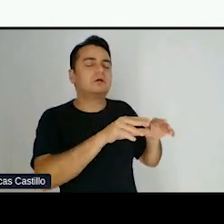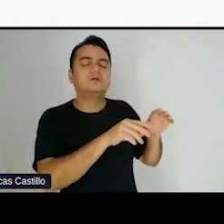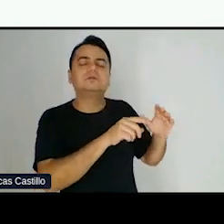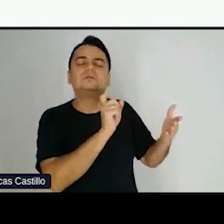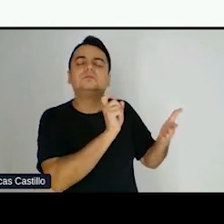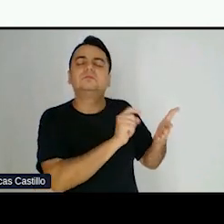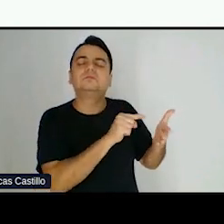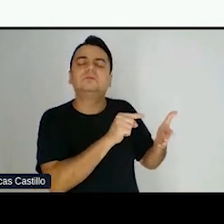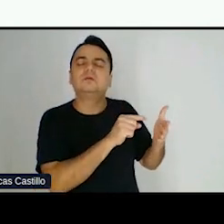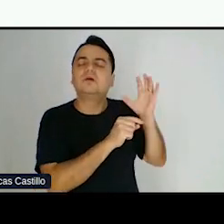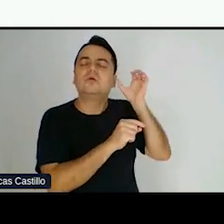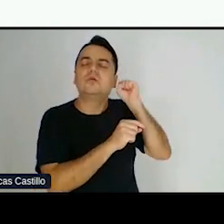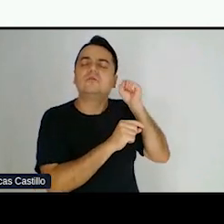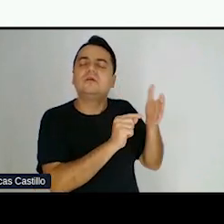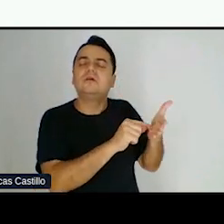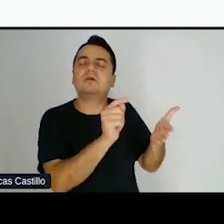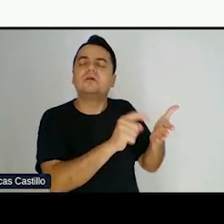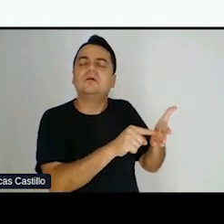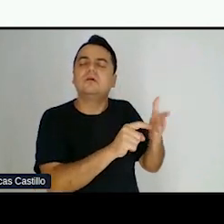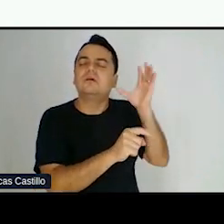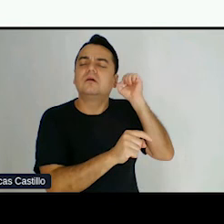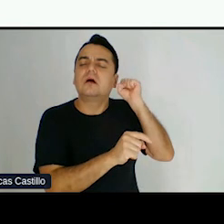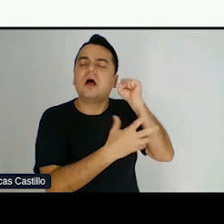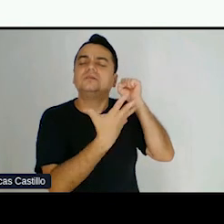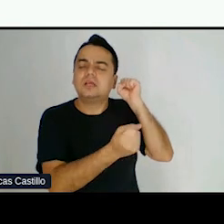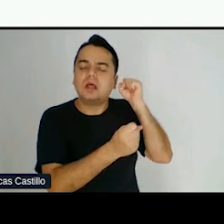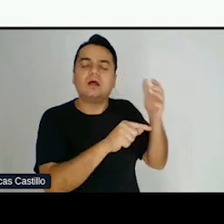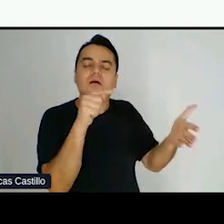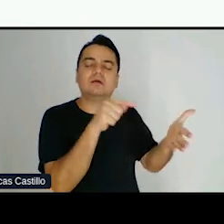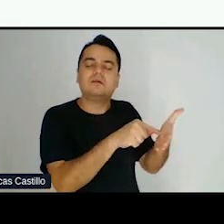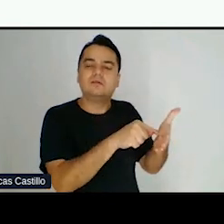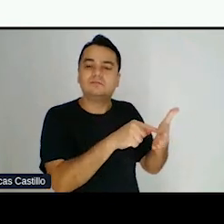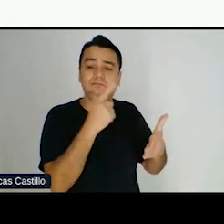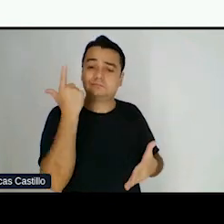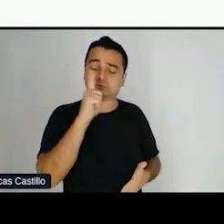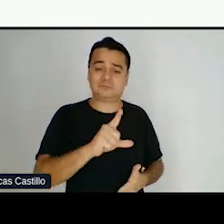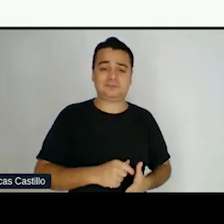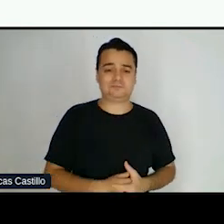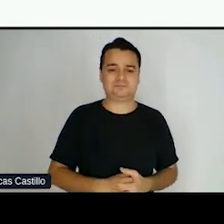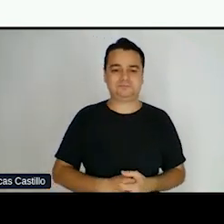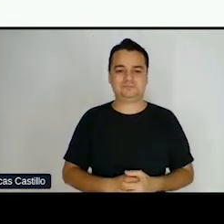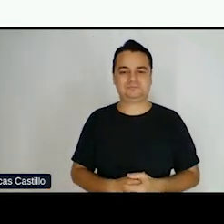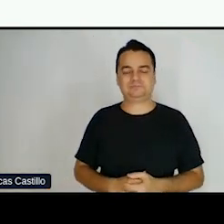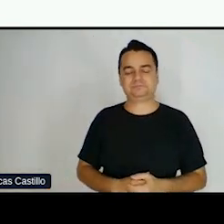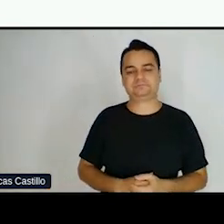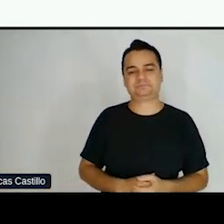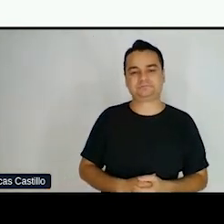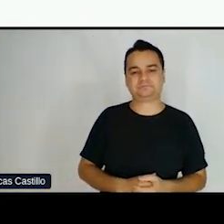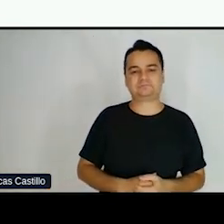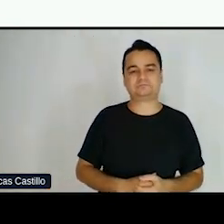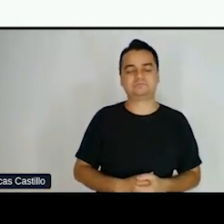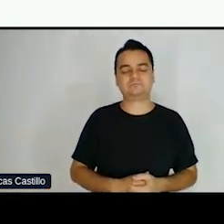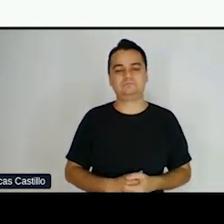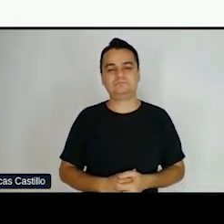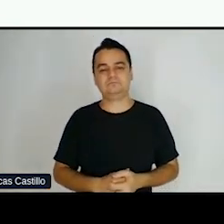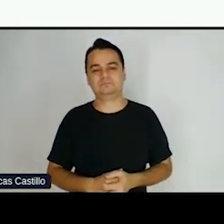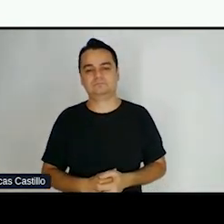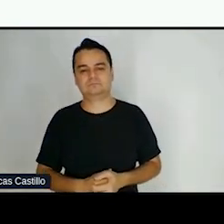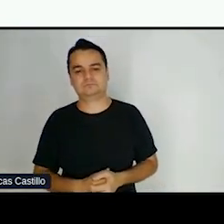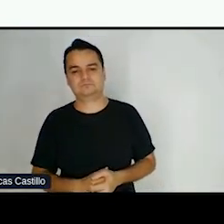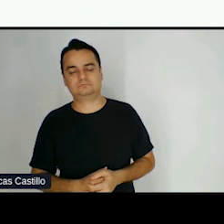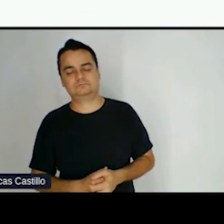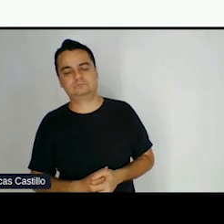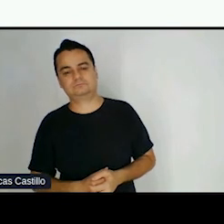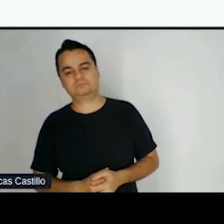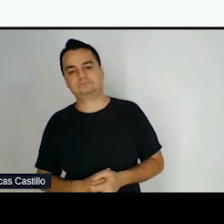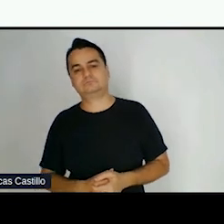3, parcelamento, botão de opção não marcado. Clica ver etapa 2 de 3, vencimento,